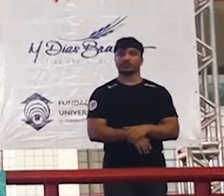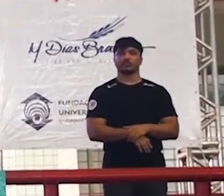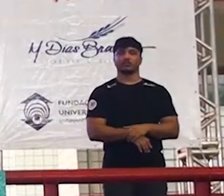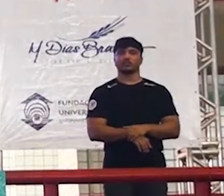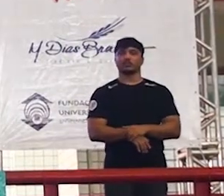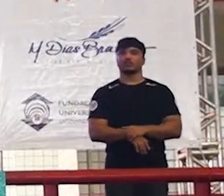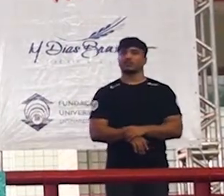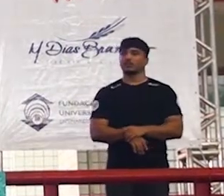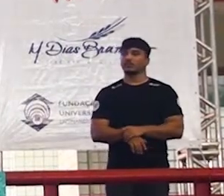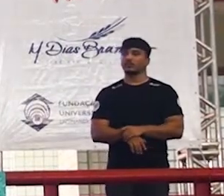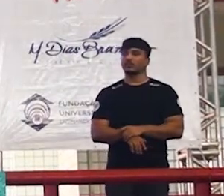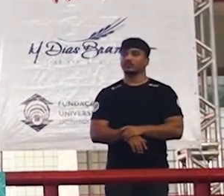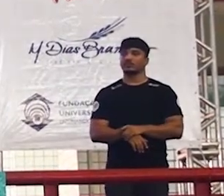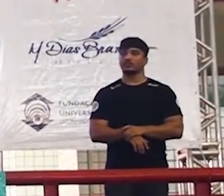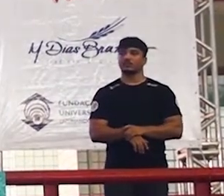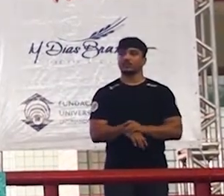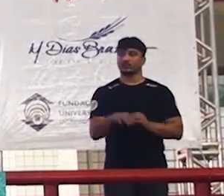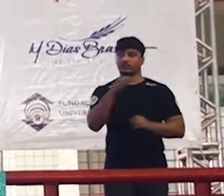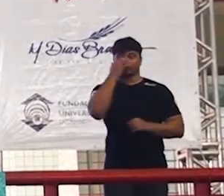lá,